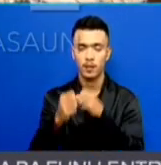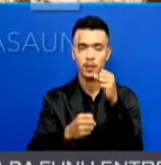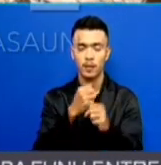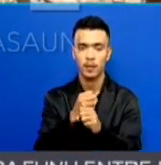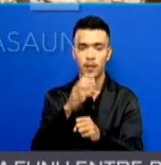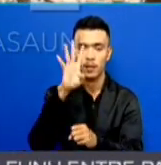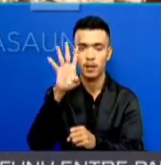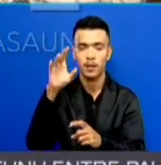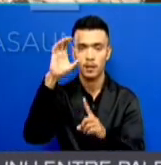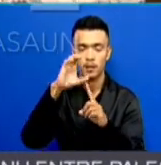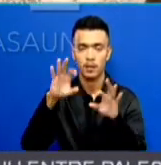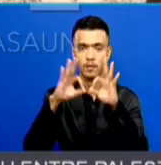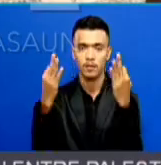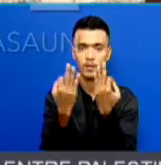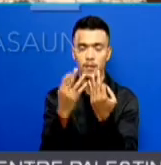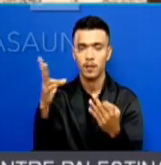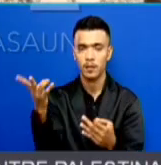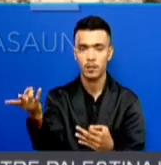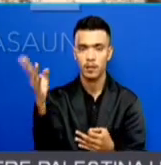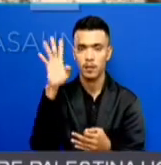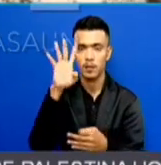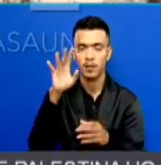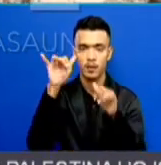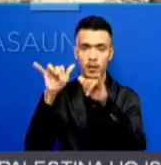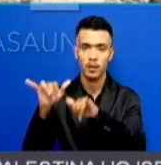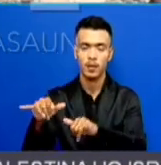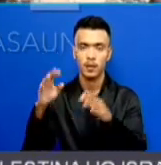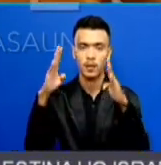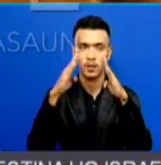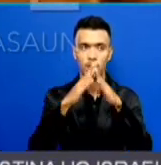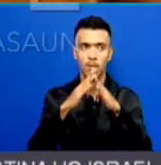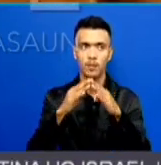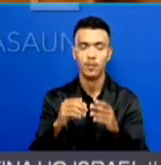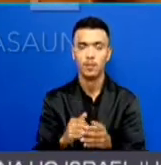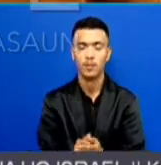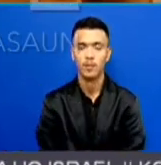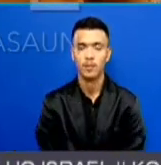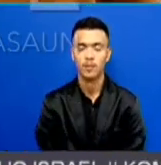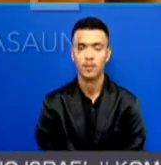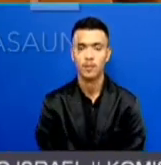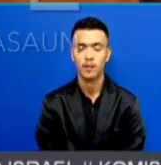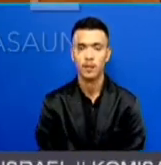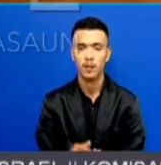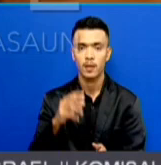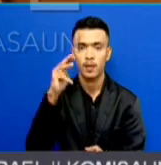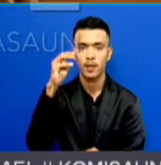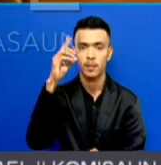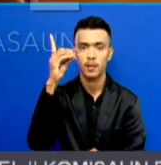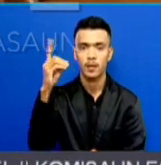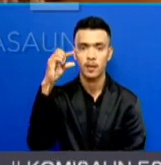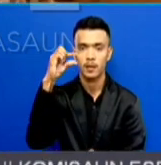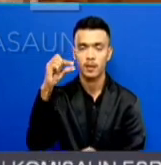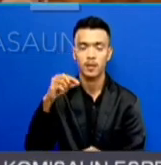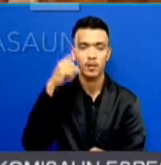tinanhat nilaran, chefe família hitunolo resenhat, hela iha uma Millennium Development Goals, ka uma MDGs,